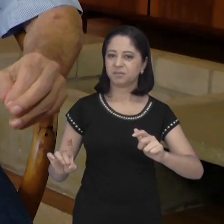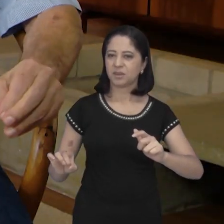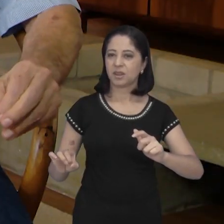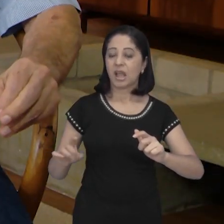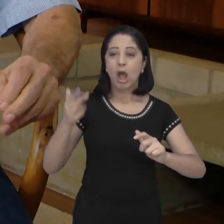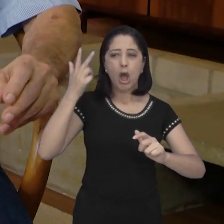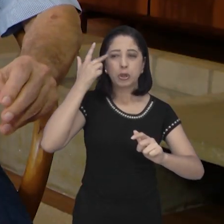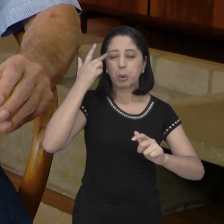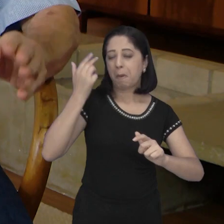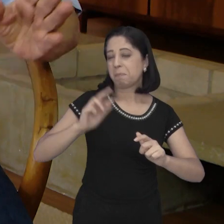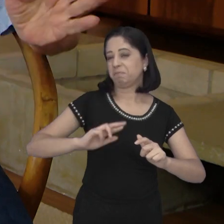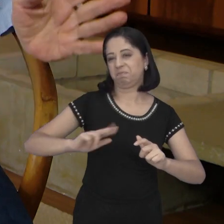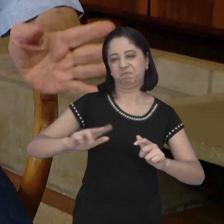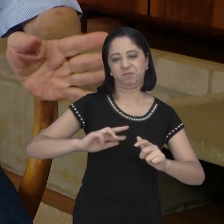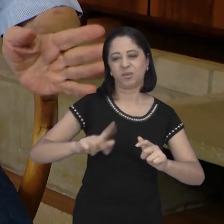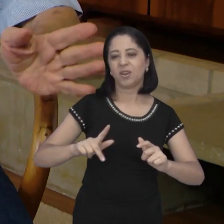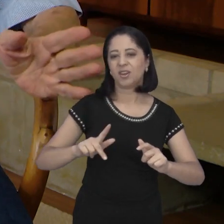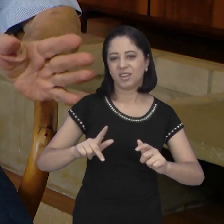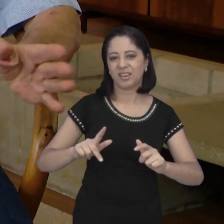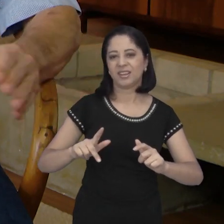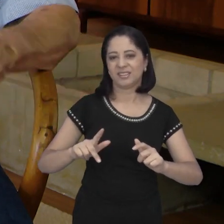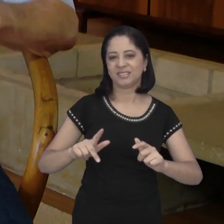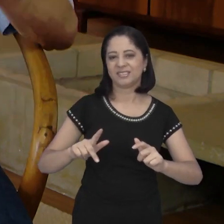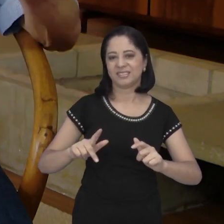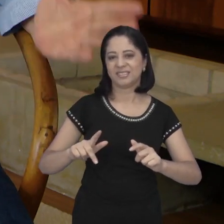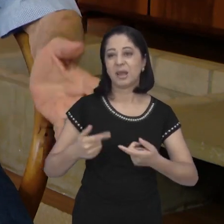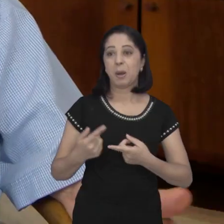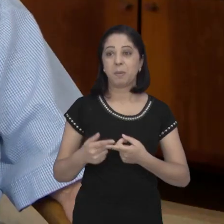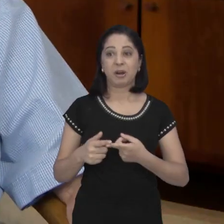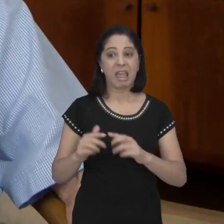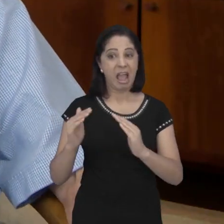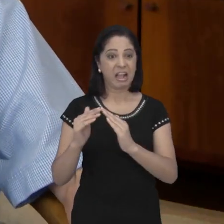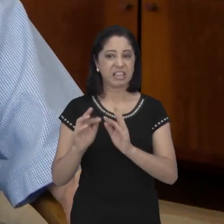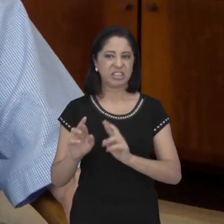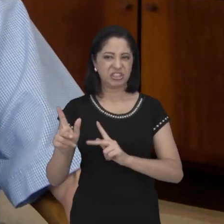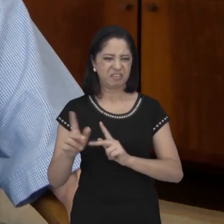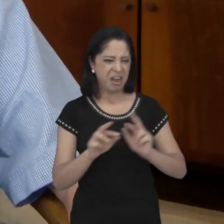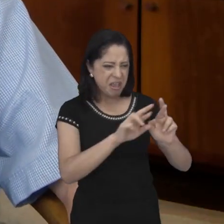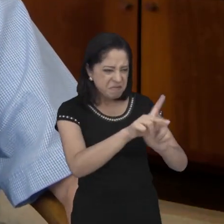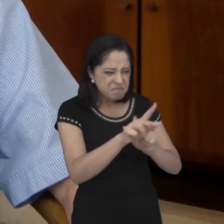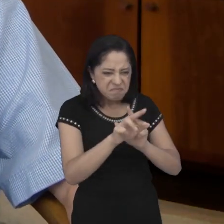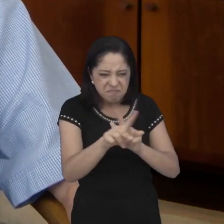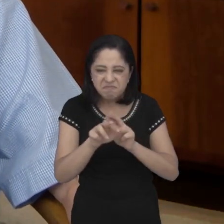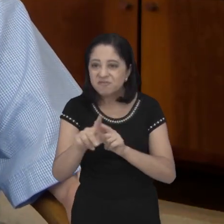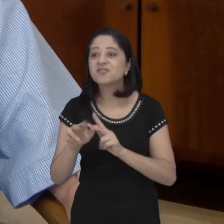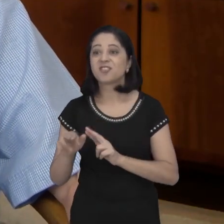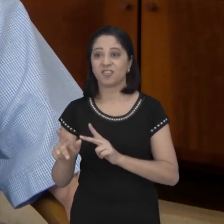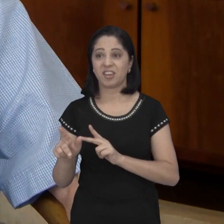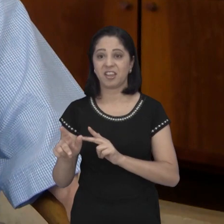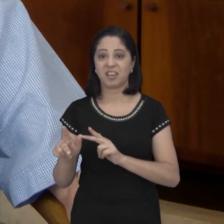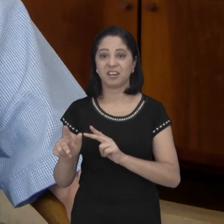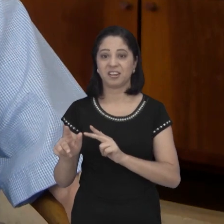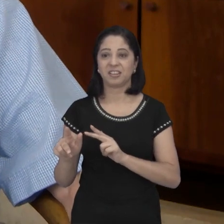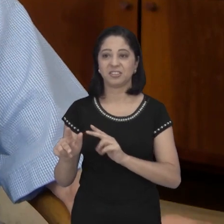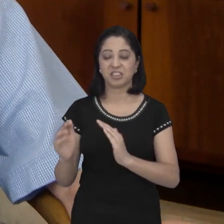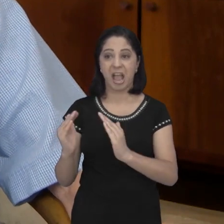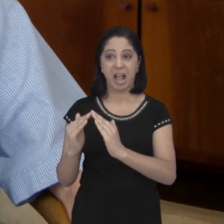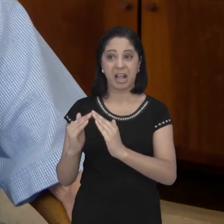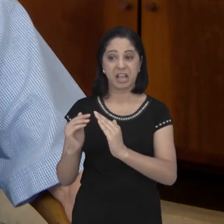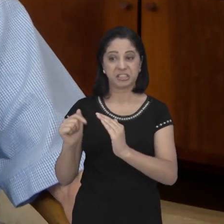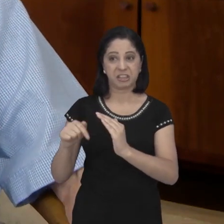casa simples, sem ostentação, mas que tem um desenho que é de